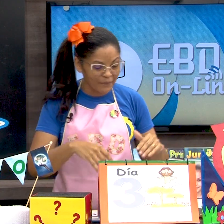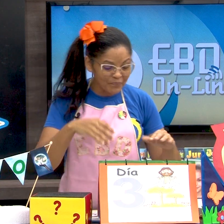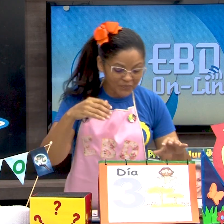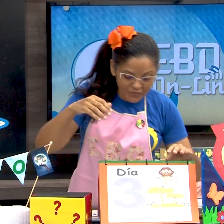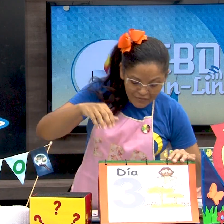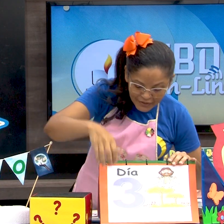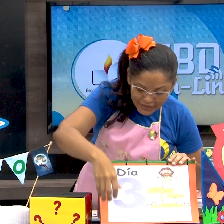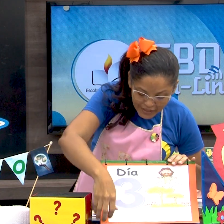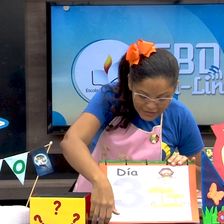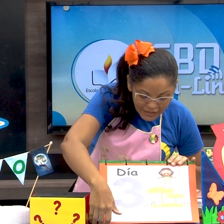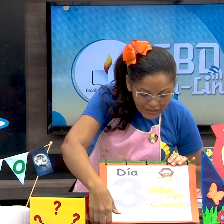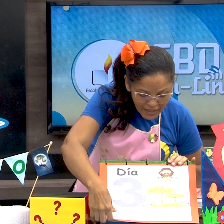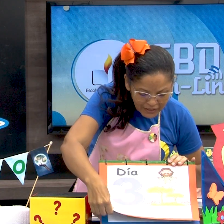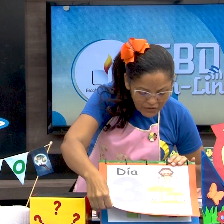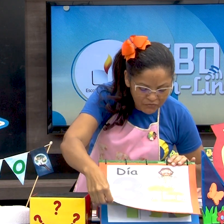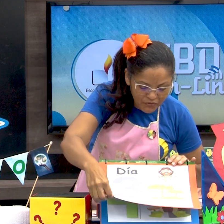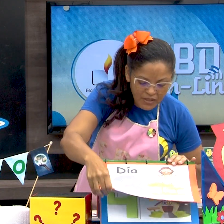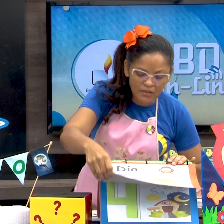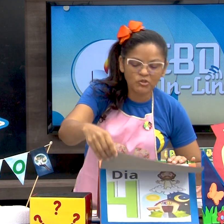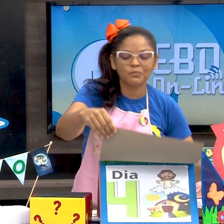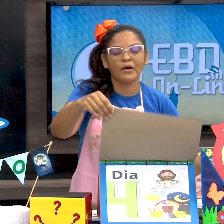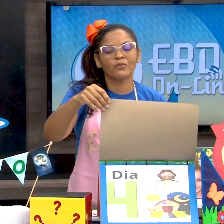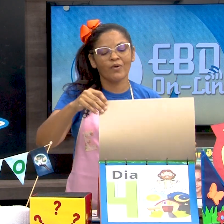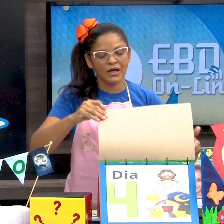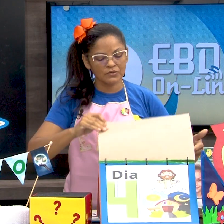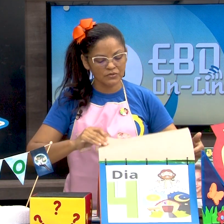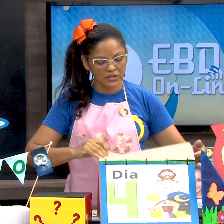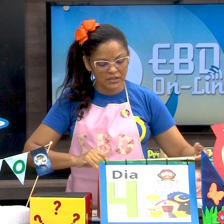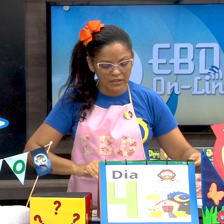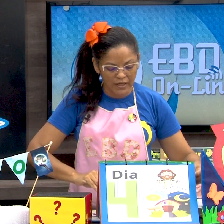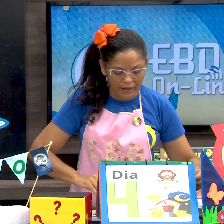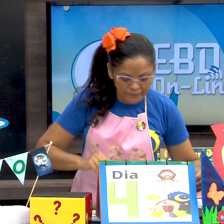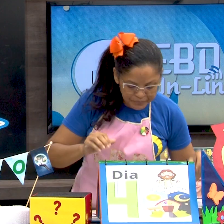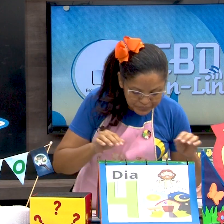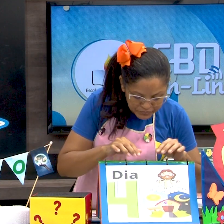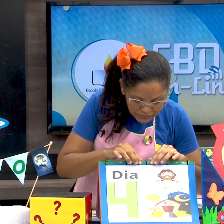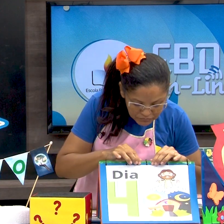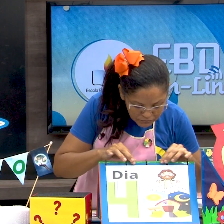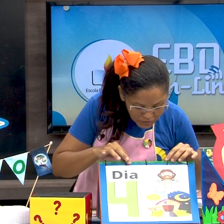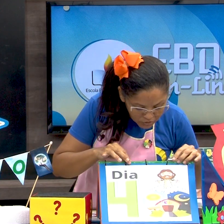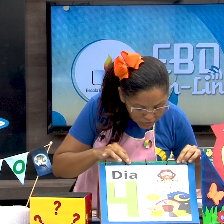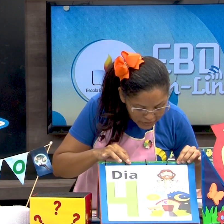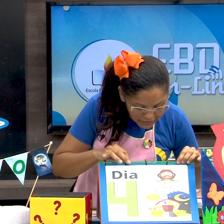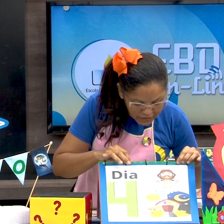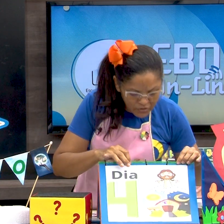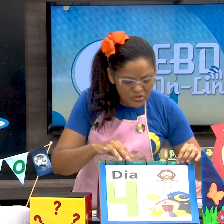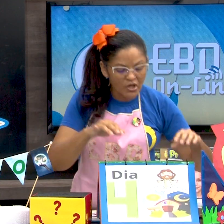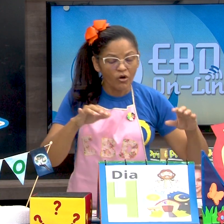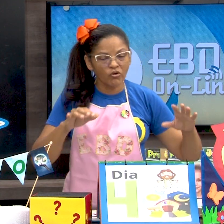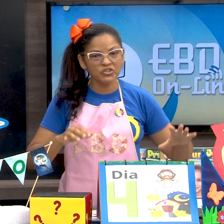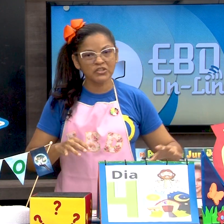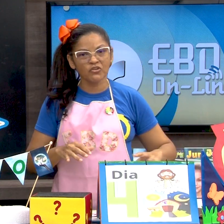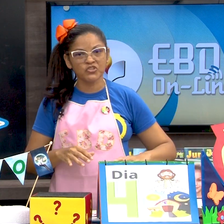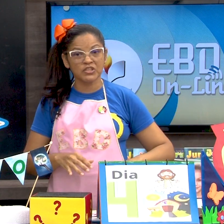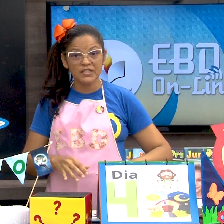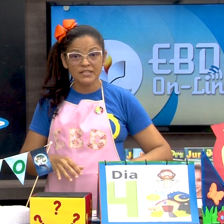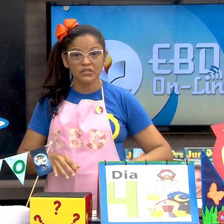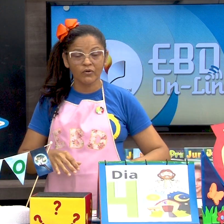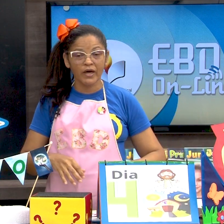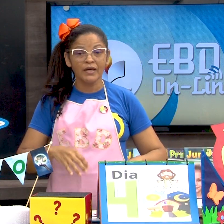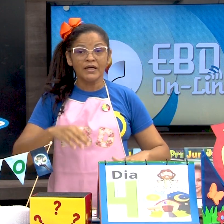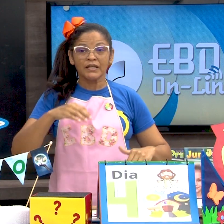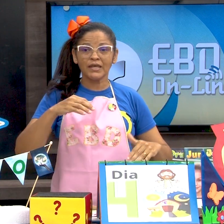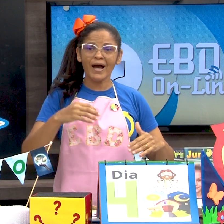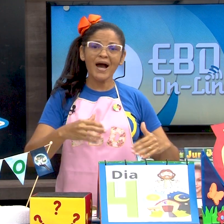fruta não é verdade e ali Vamos para o quarto dia Glória a Deus onde Deus disse